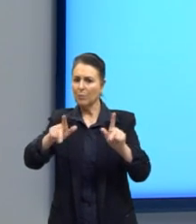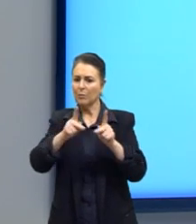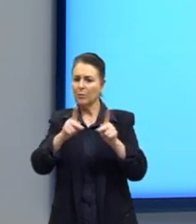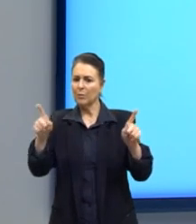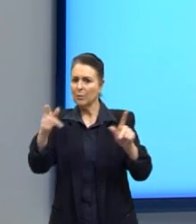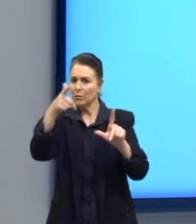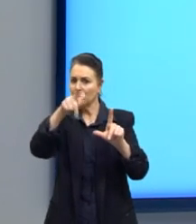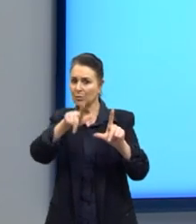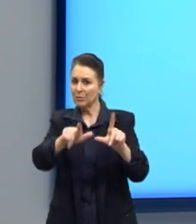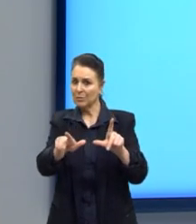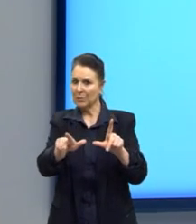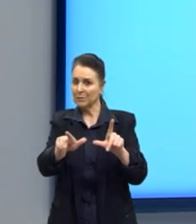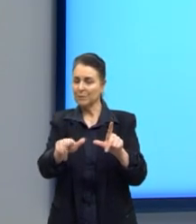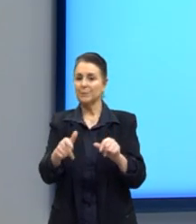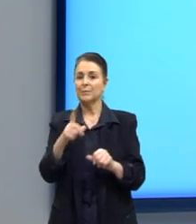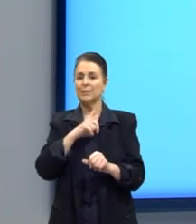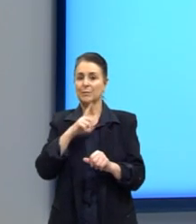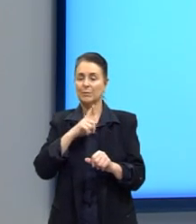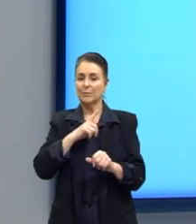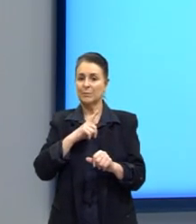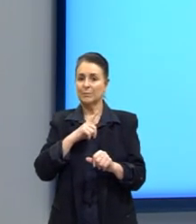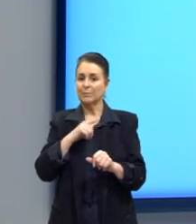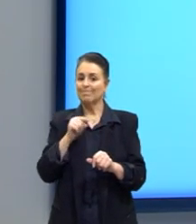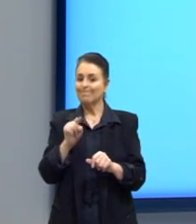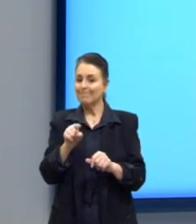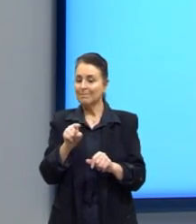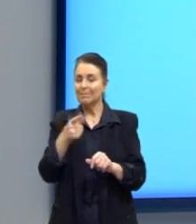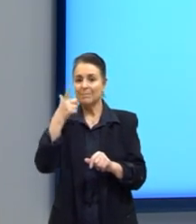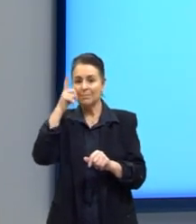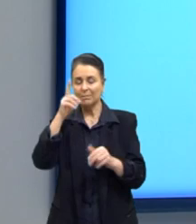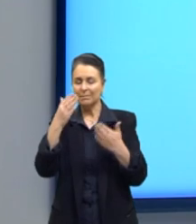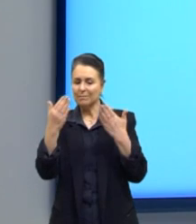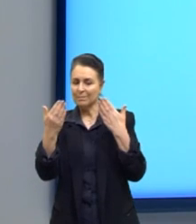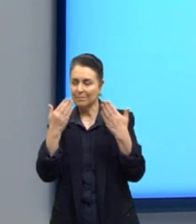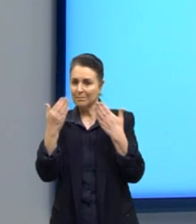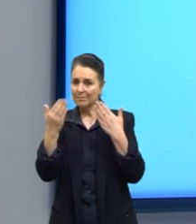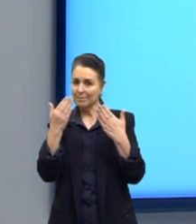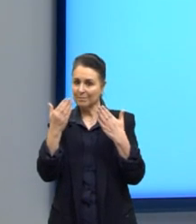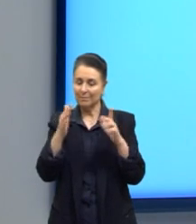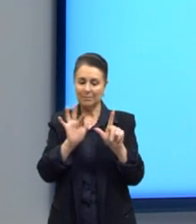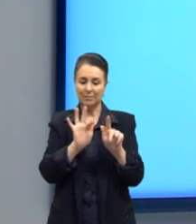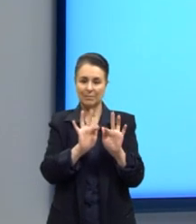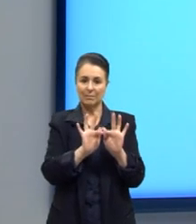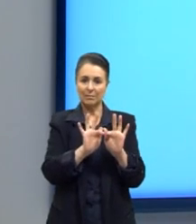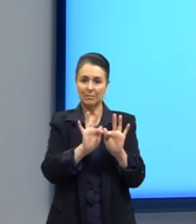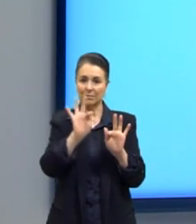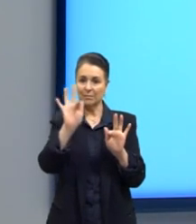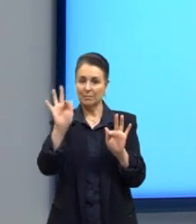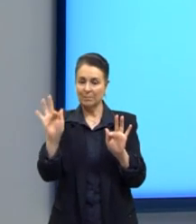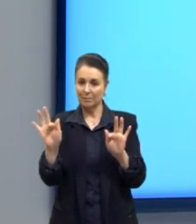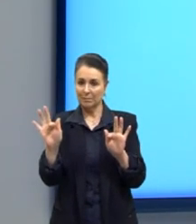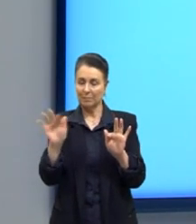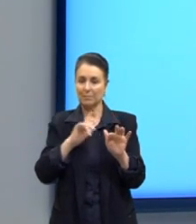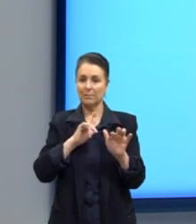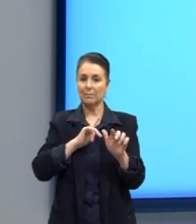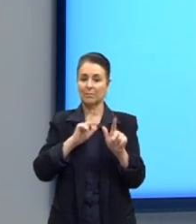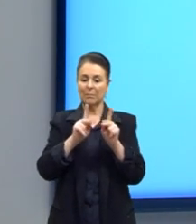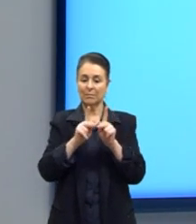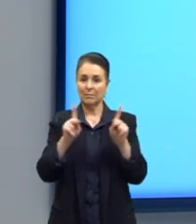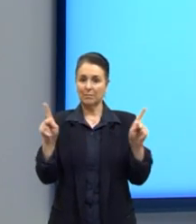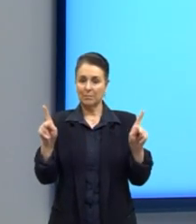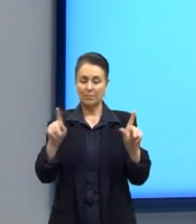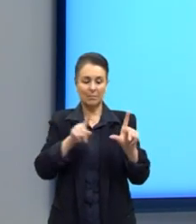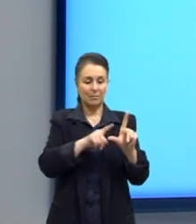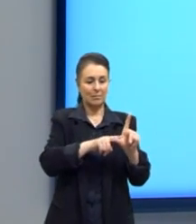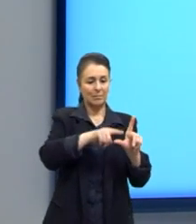então nós temos essa questão aqui que a gente consegue analisar que ela é uma função periódica porque esse formato